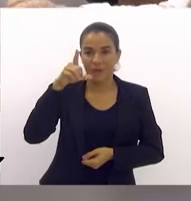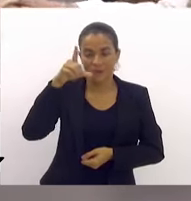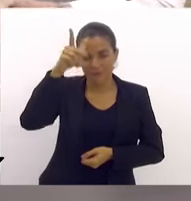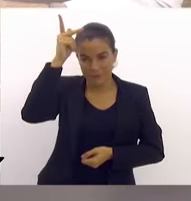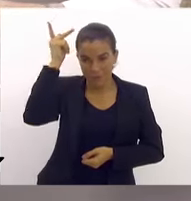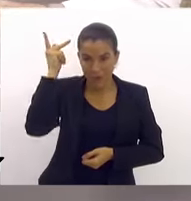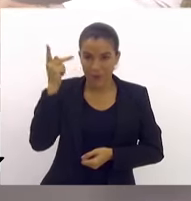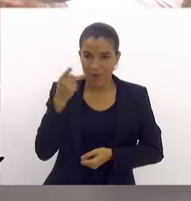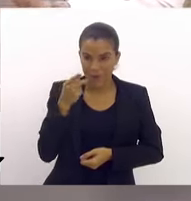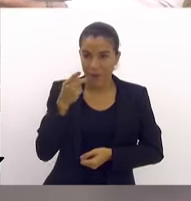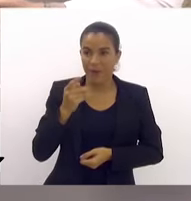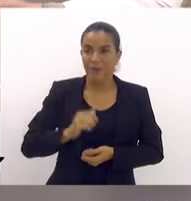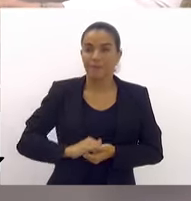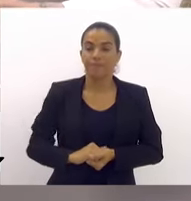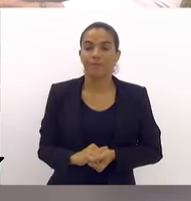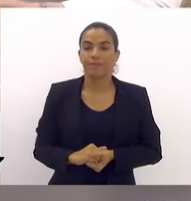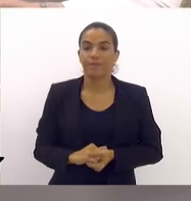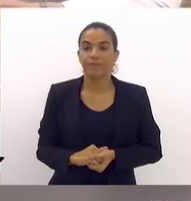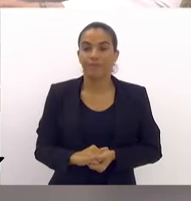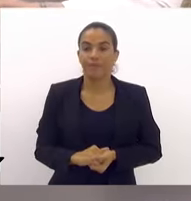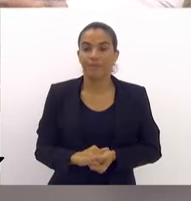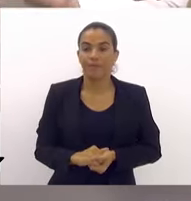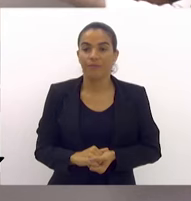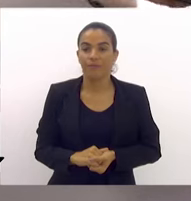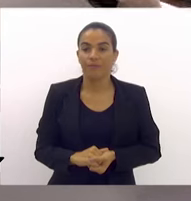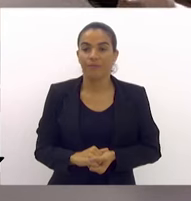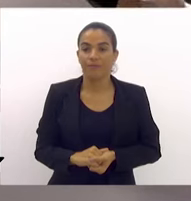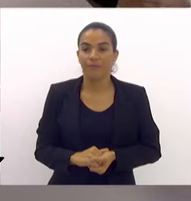presidente. Presidente,